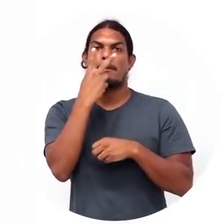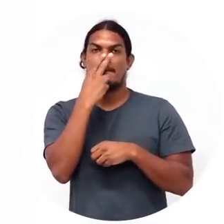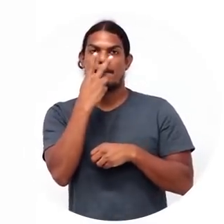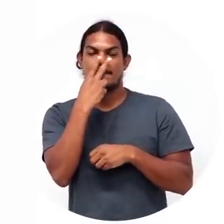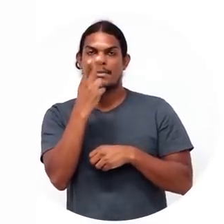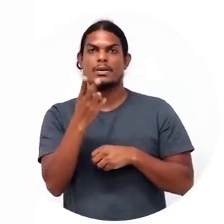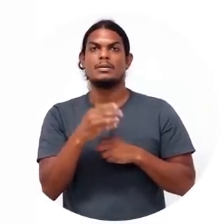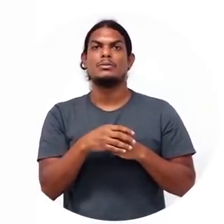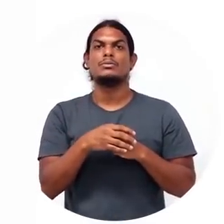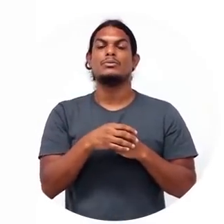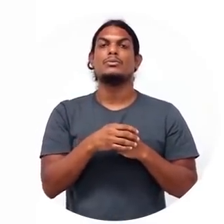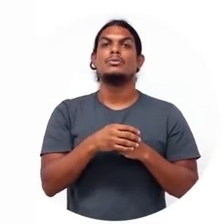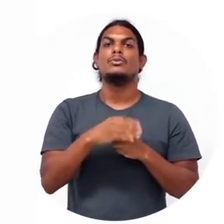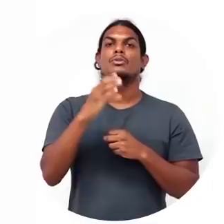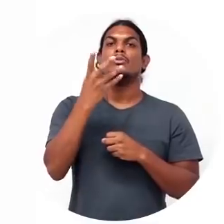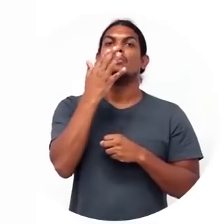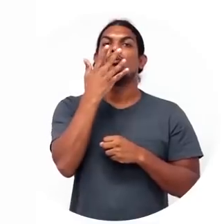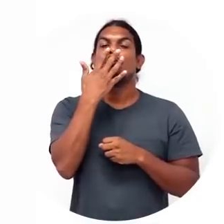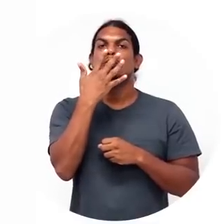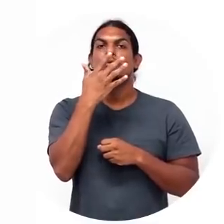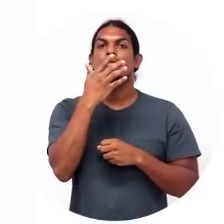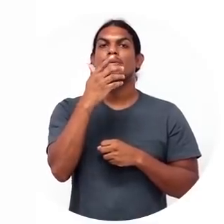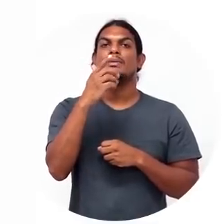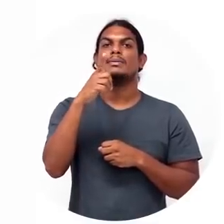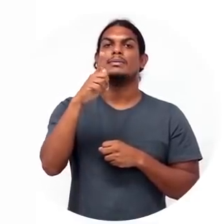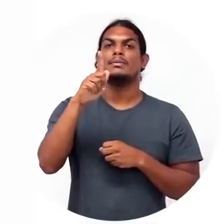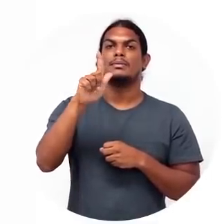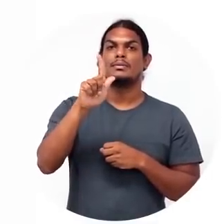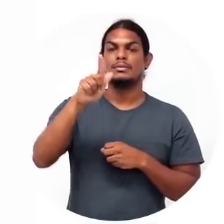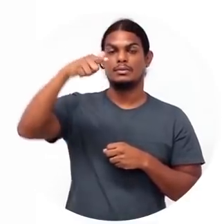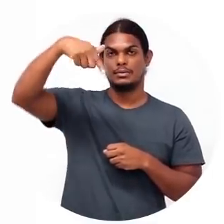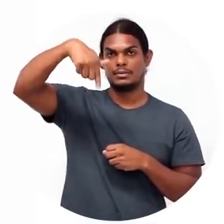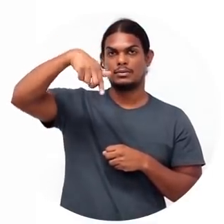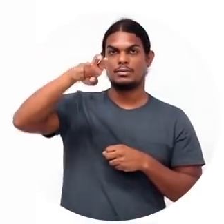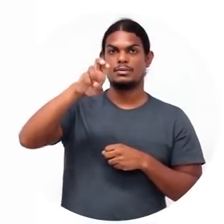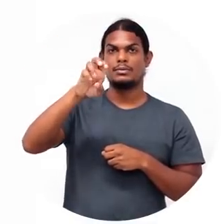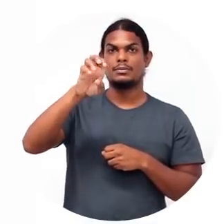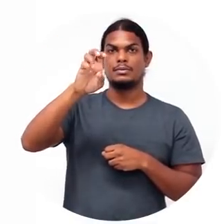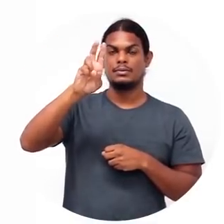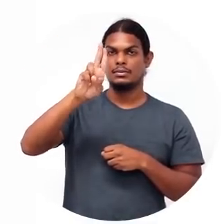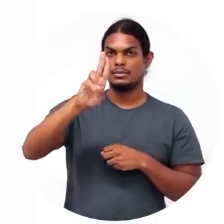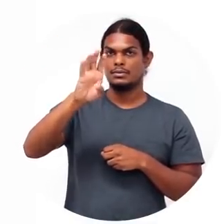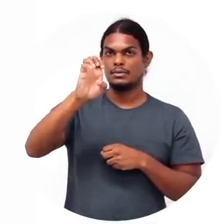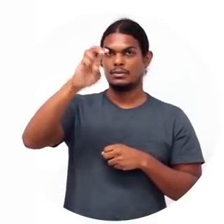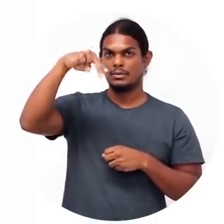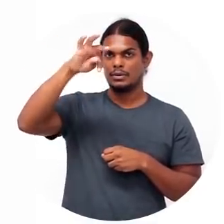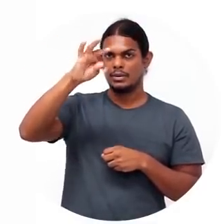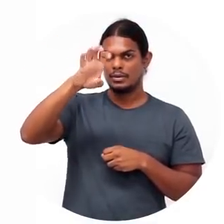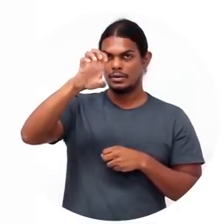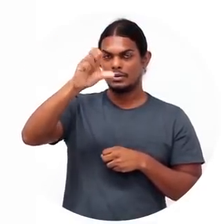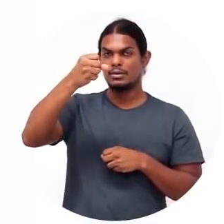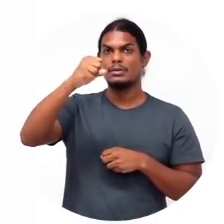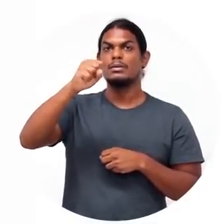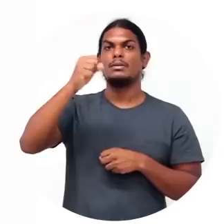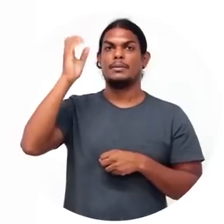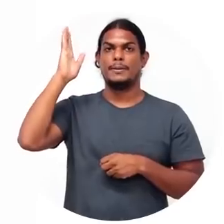análogas. Cores quentes. As cores quentes, elas trabalham nesse espectro aqui que eu marquei aqui.